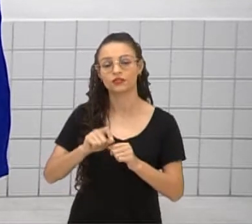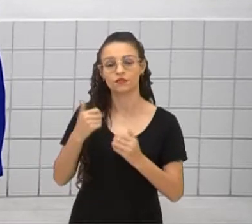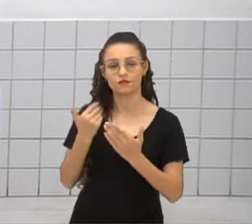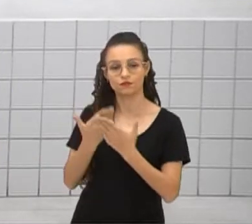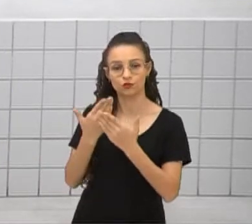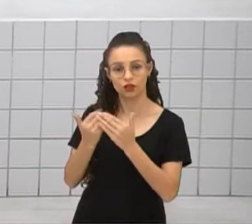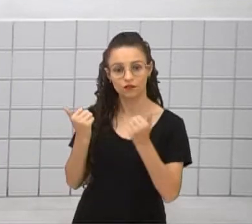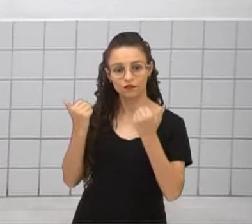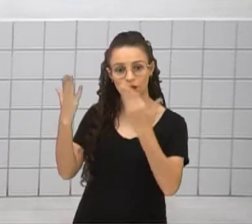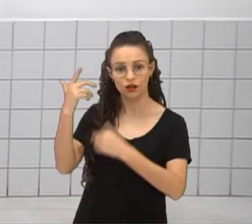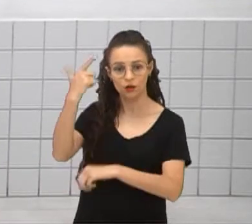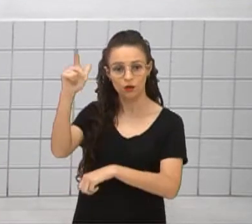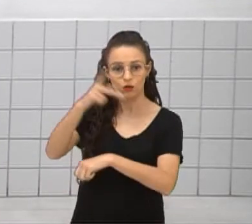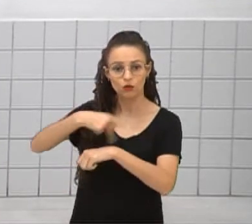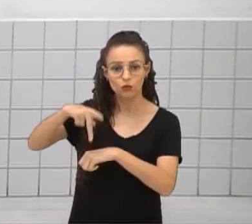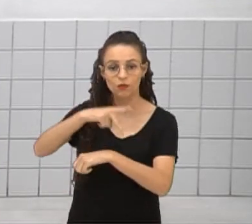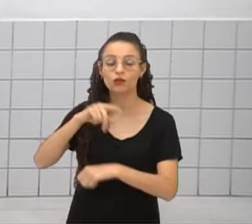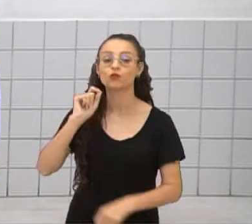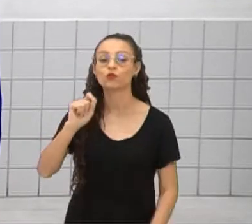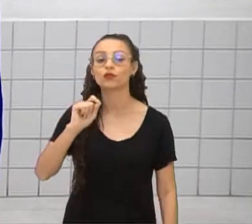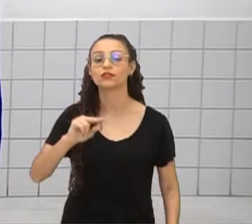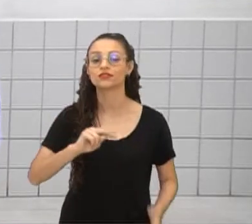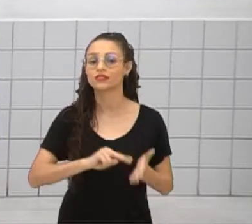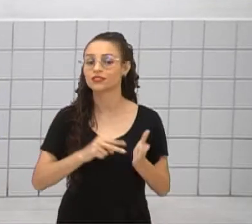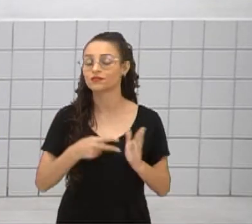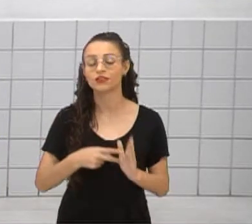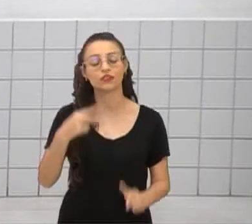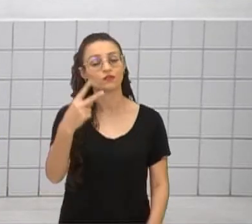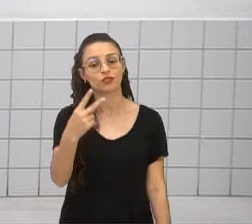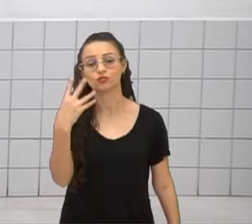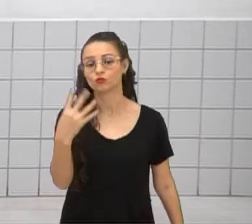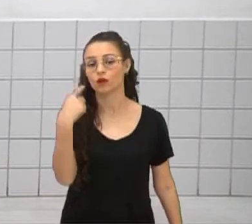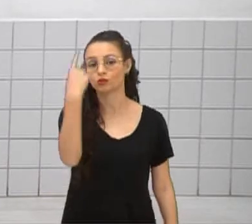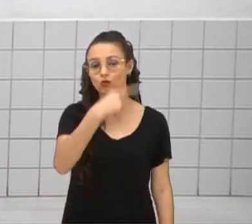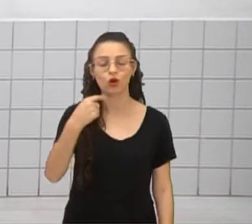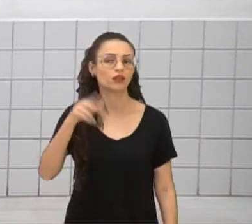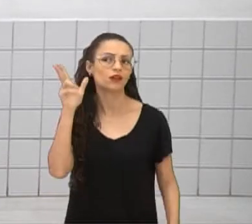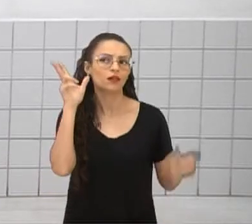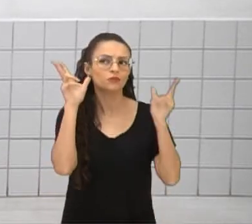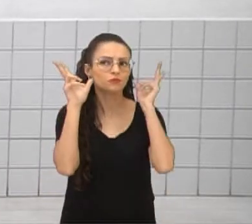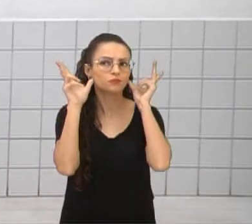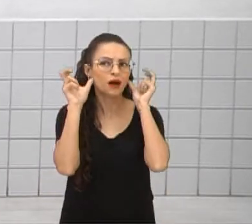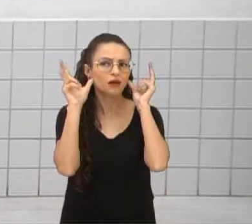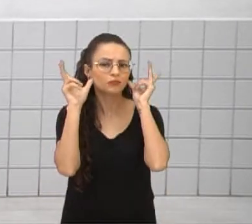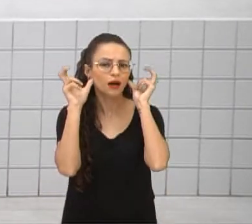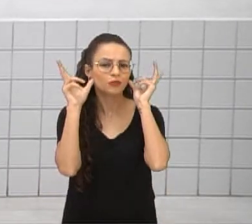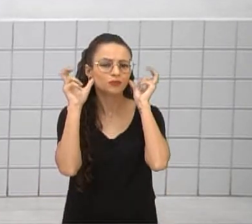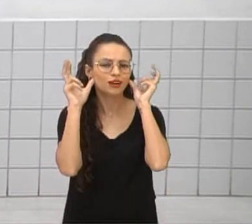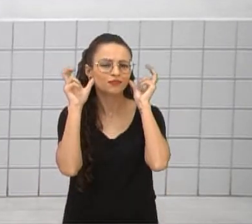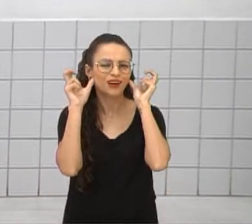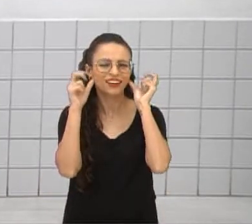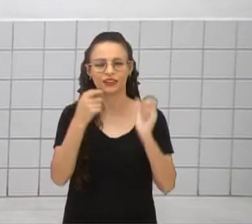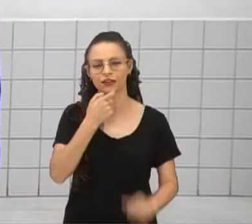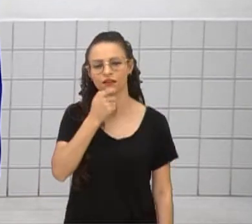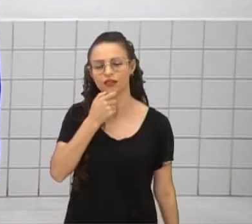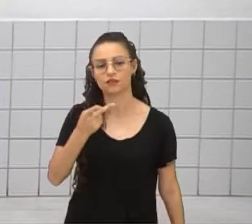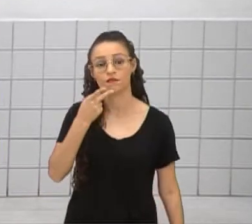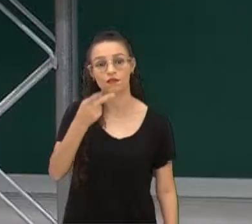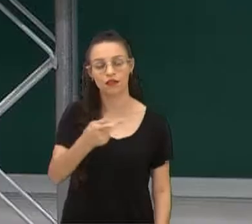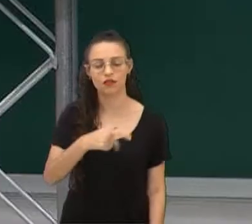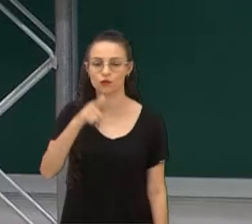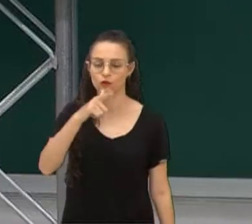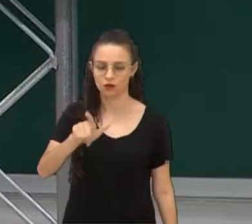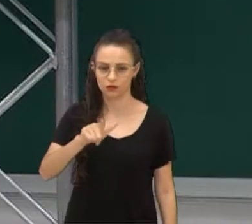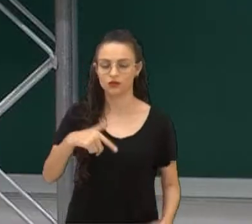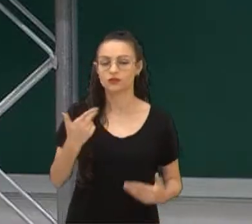intercâmbio né o que que acontece 24 horas ouvindo a língua inglesa falando na língua